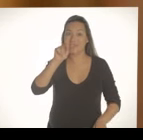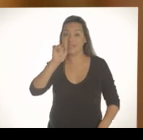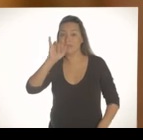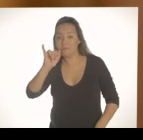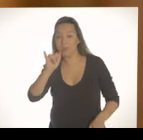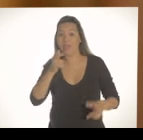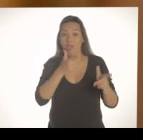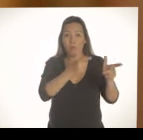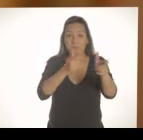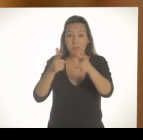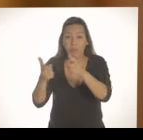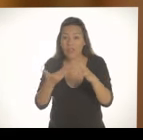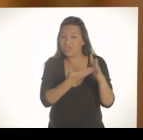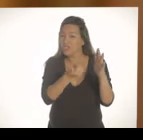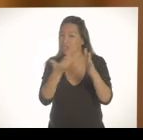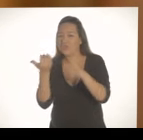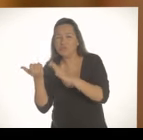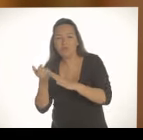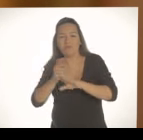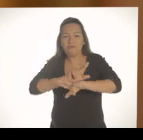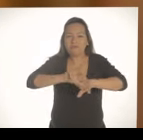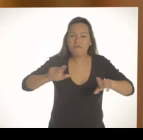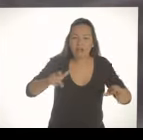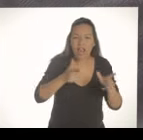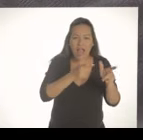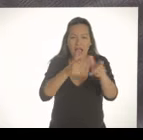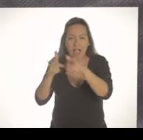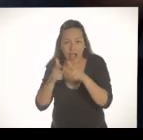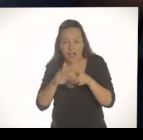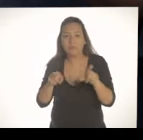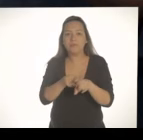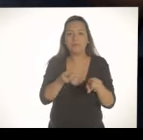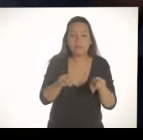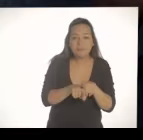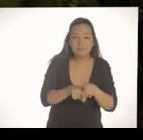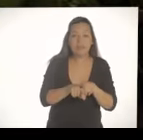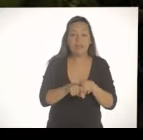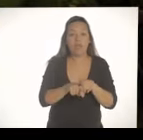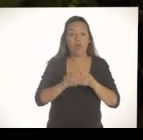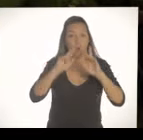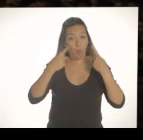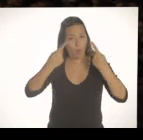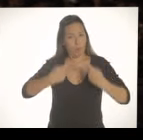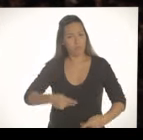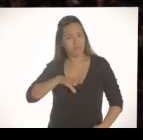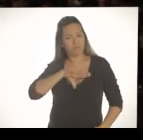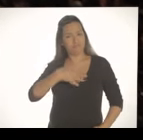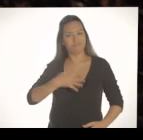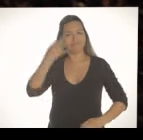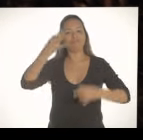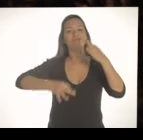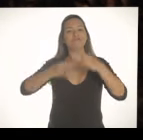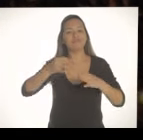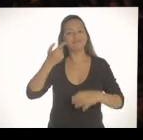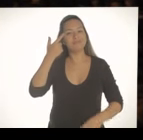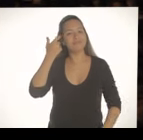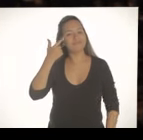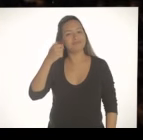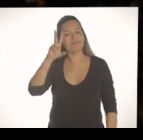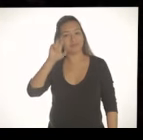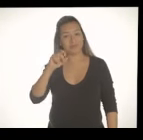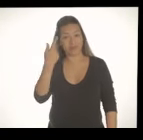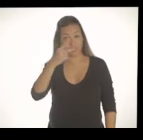tirou milhares de armas de fogo das mãos dos traficantes. Humano, corajoso, justo. Esse é o Freixo